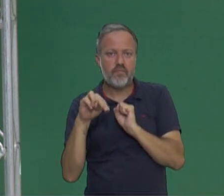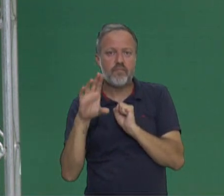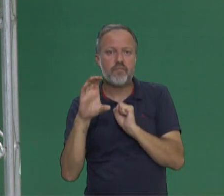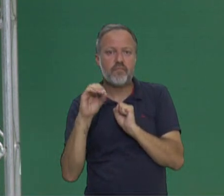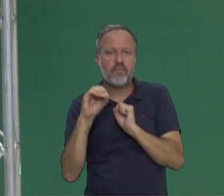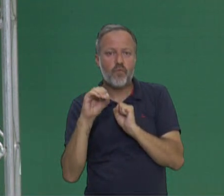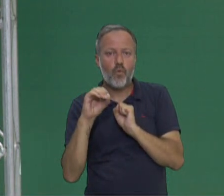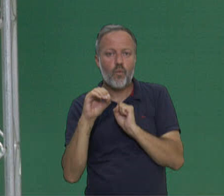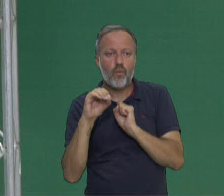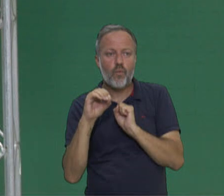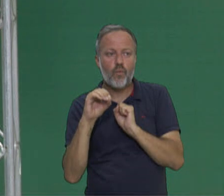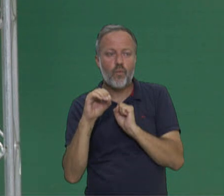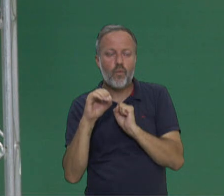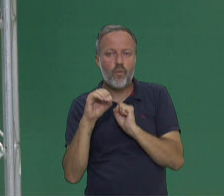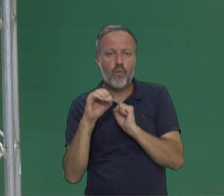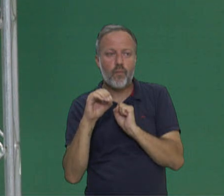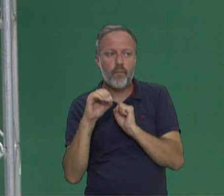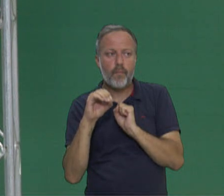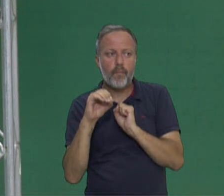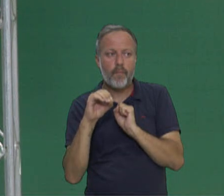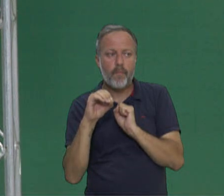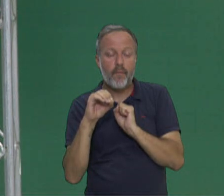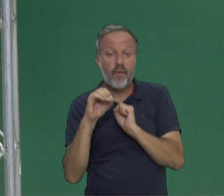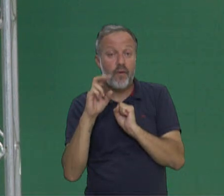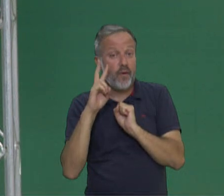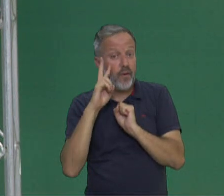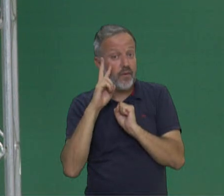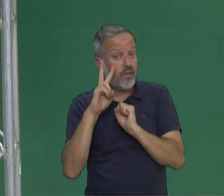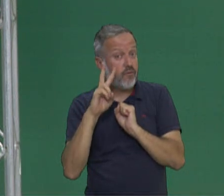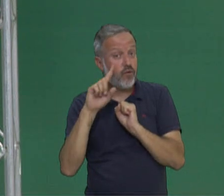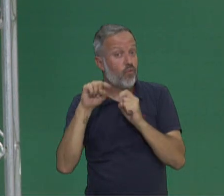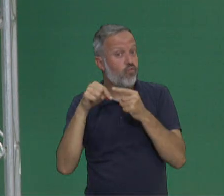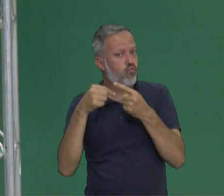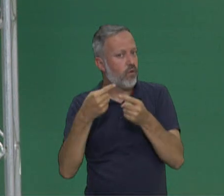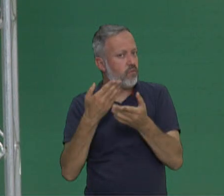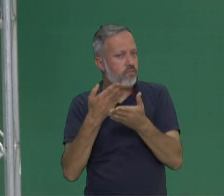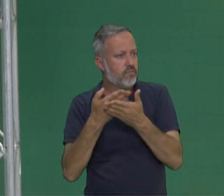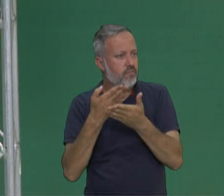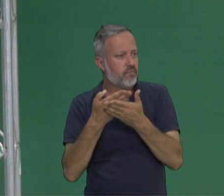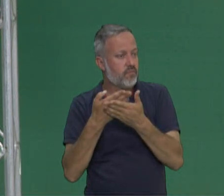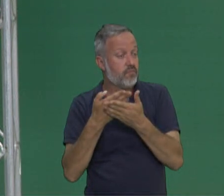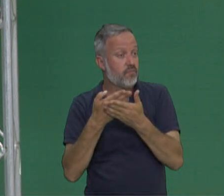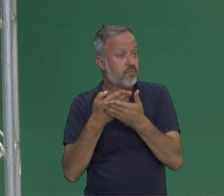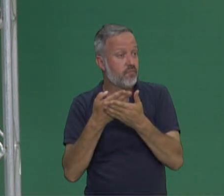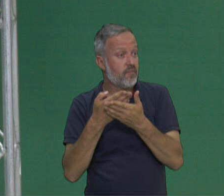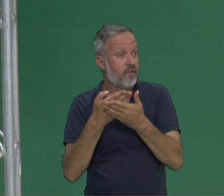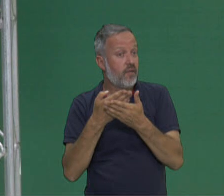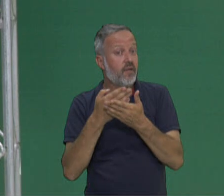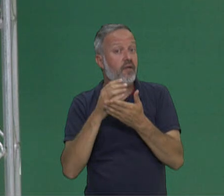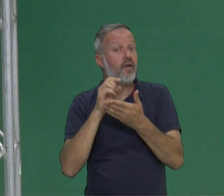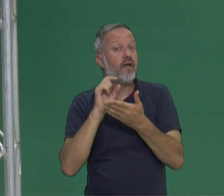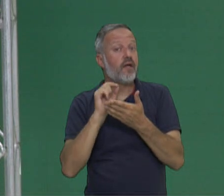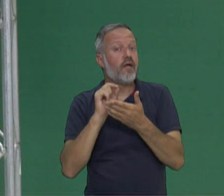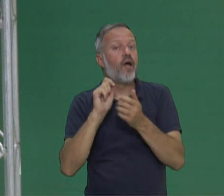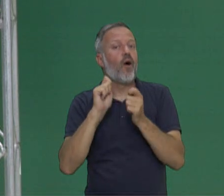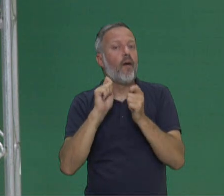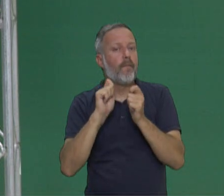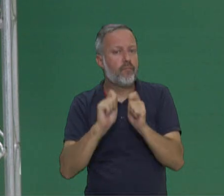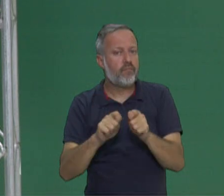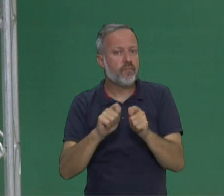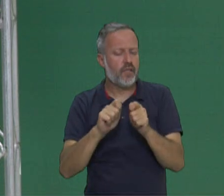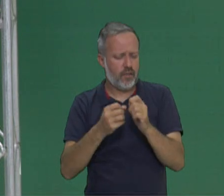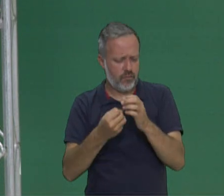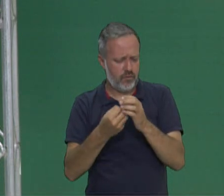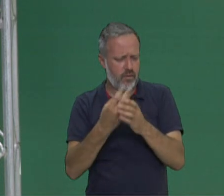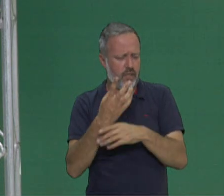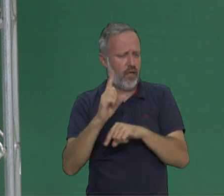vai aumentar a tabela, coisa que o Mendeleev não tinha previsto, porque naquela época ele não sabia que seria possível criar elementos químicos.